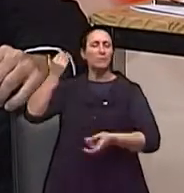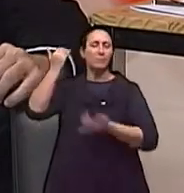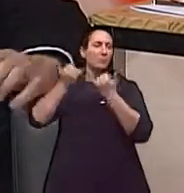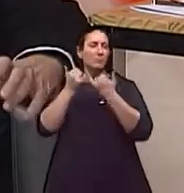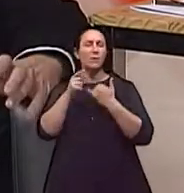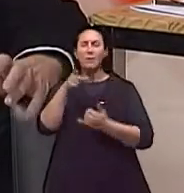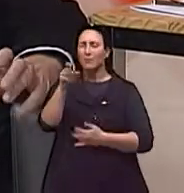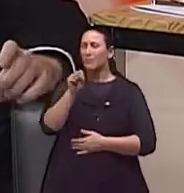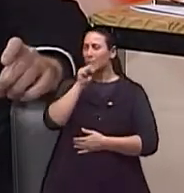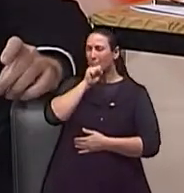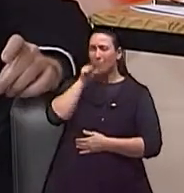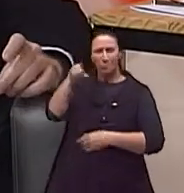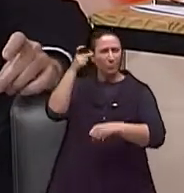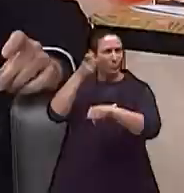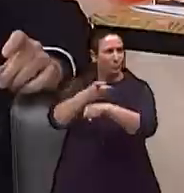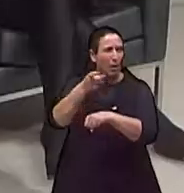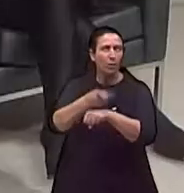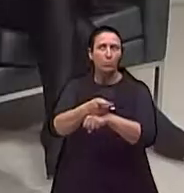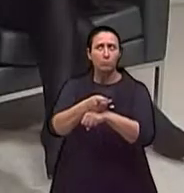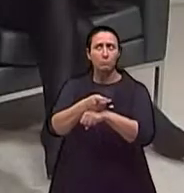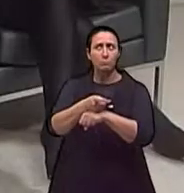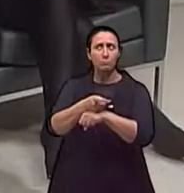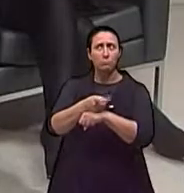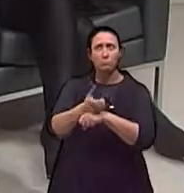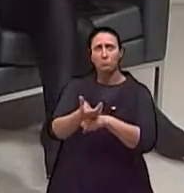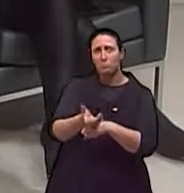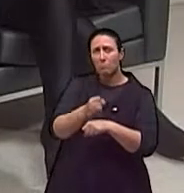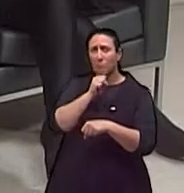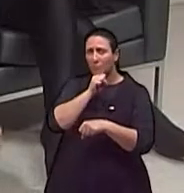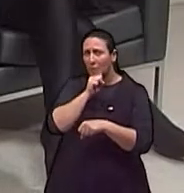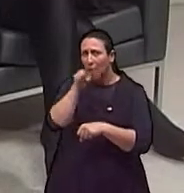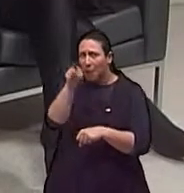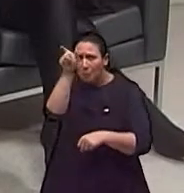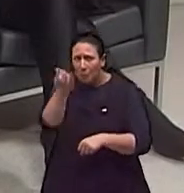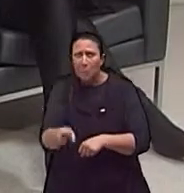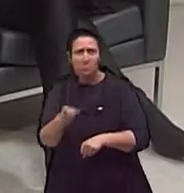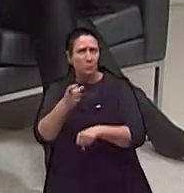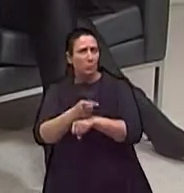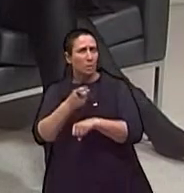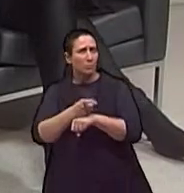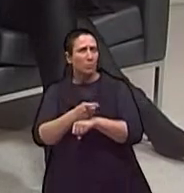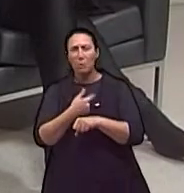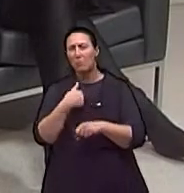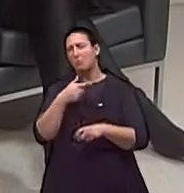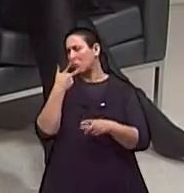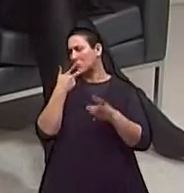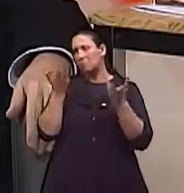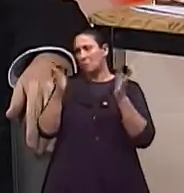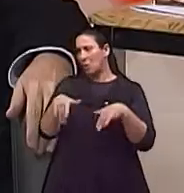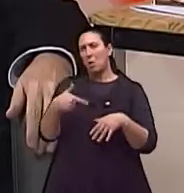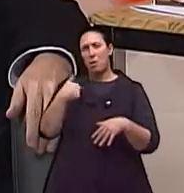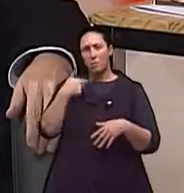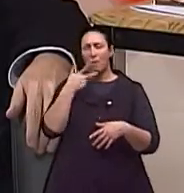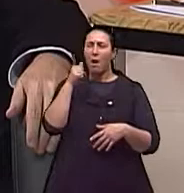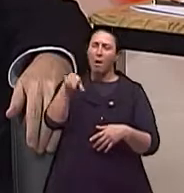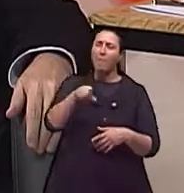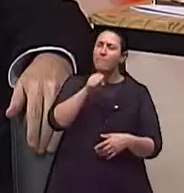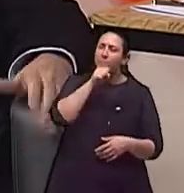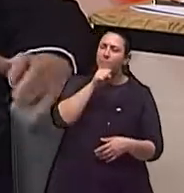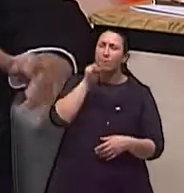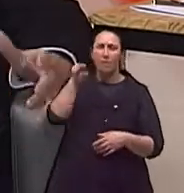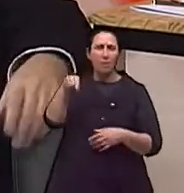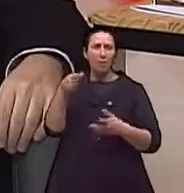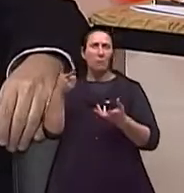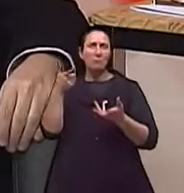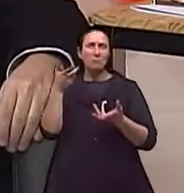o não é verdade o velho ou eu chamo velho porque não vejo nenhuma conotação pejorativa